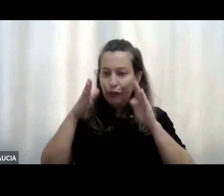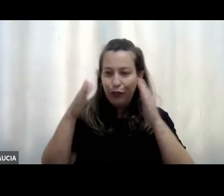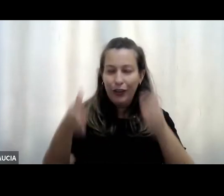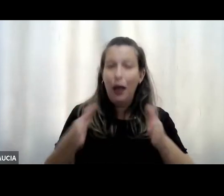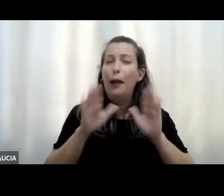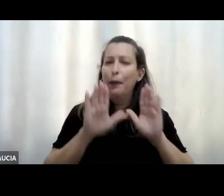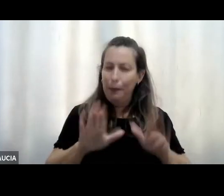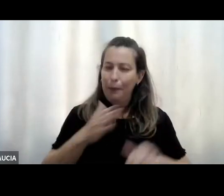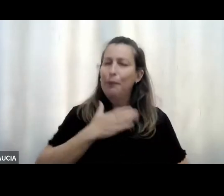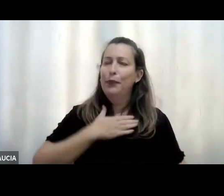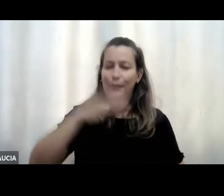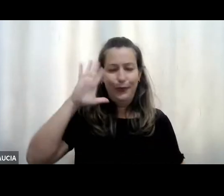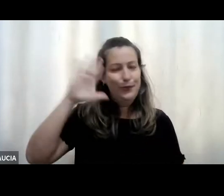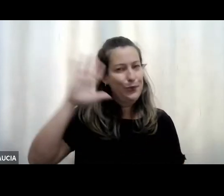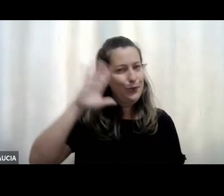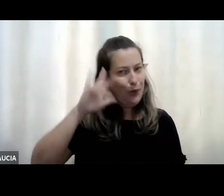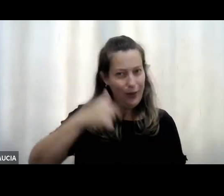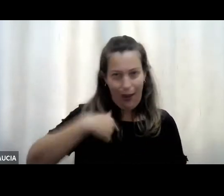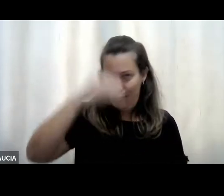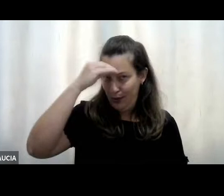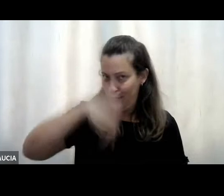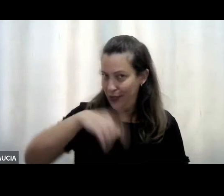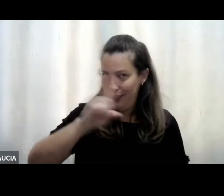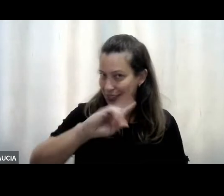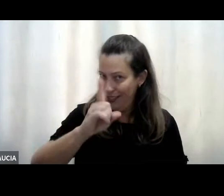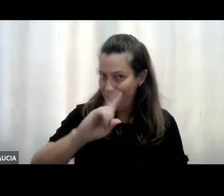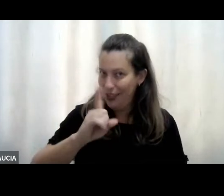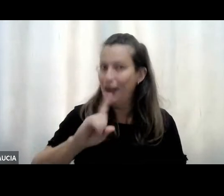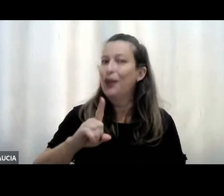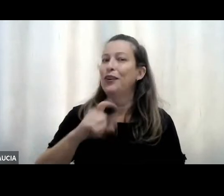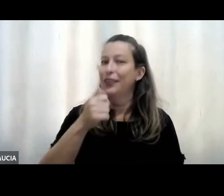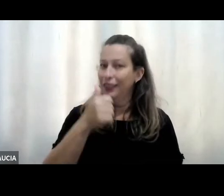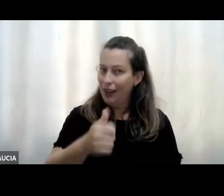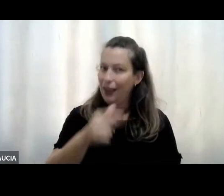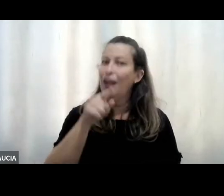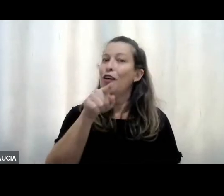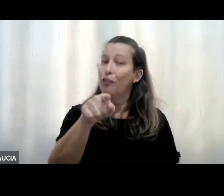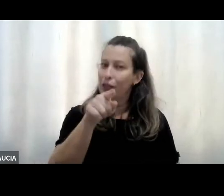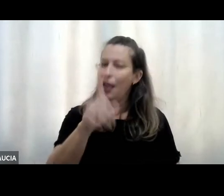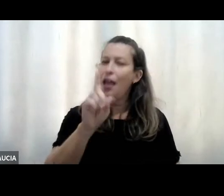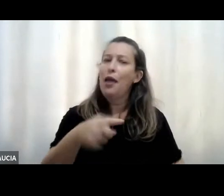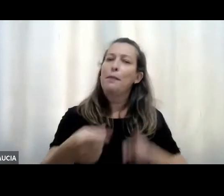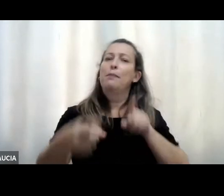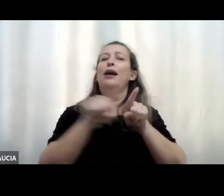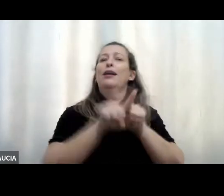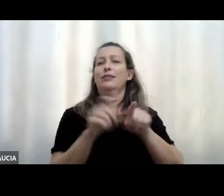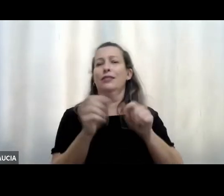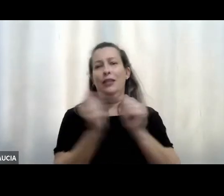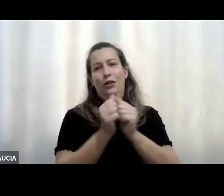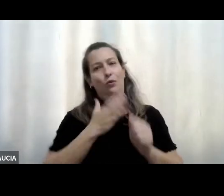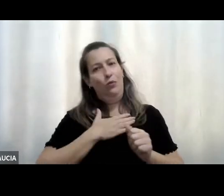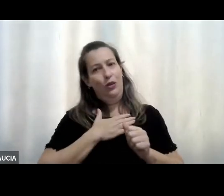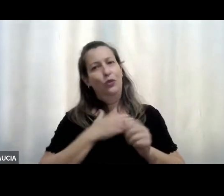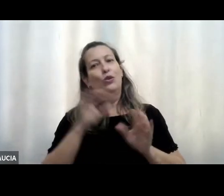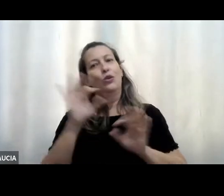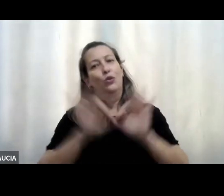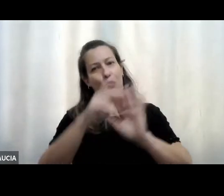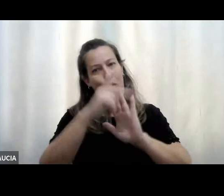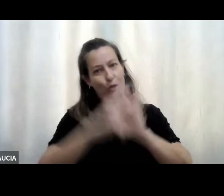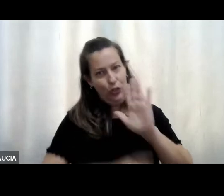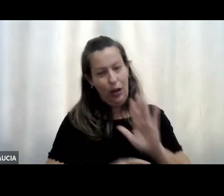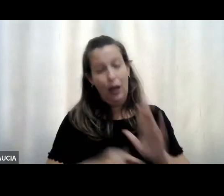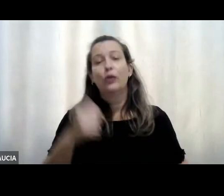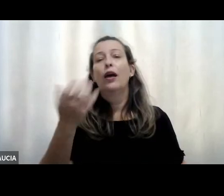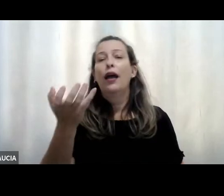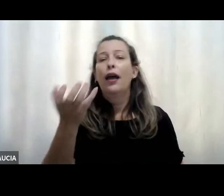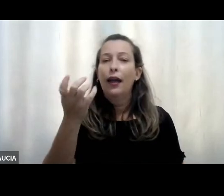sonho ainda é não desistir, tá, Graça? E acho que você é uma super parceira nesse projeto,